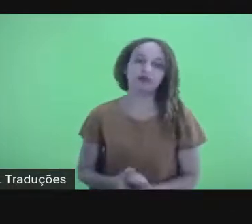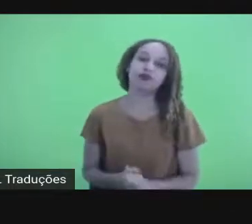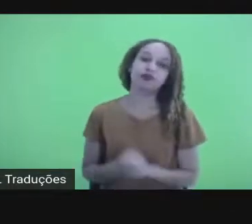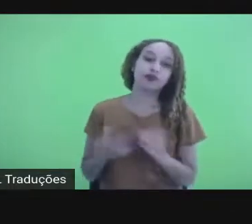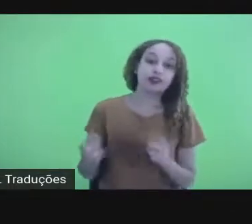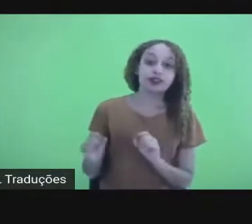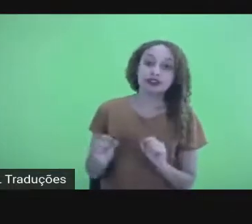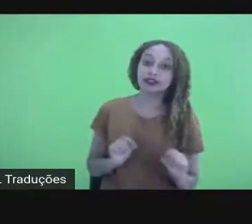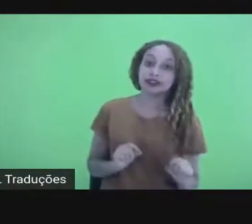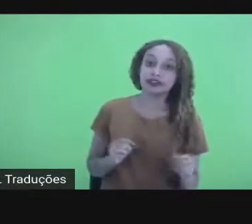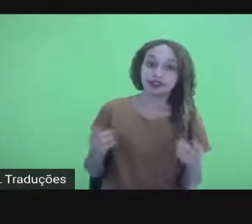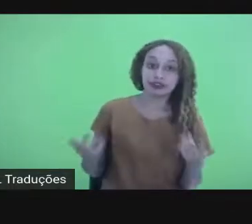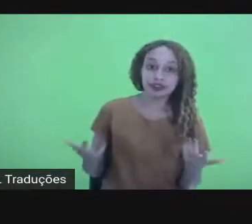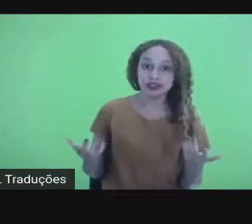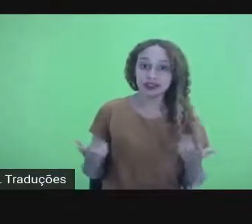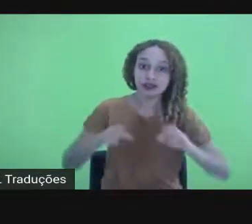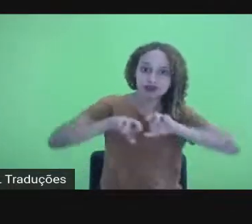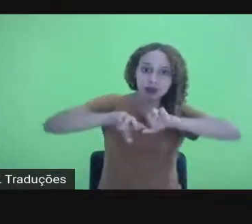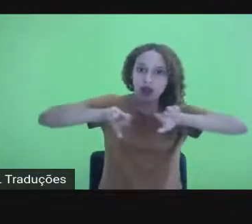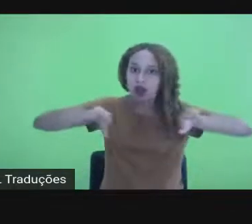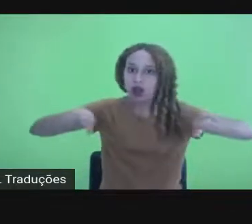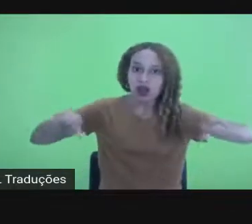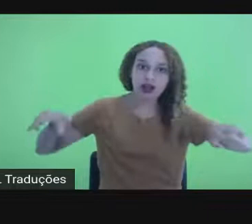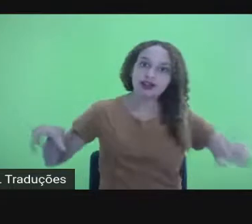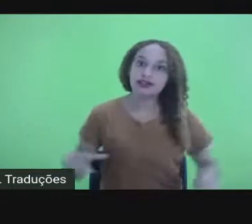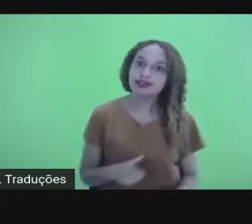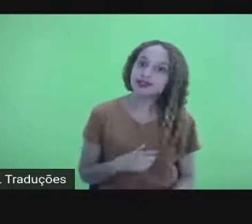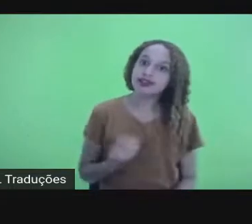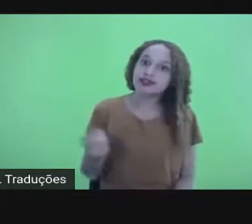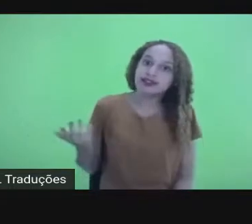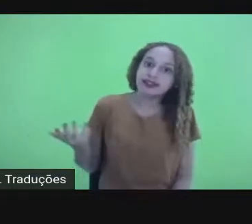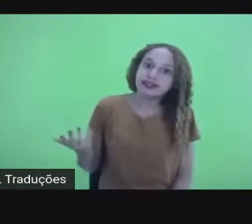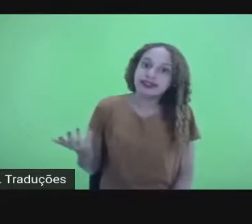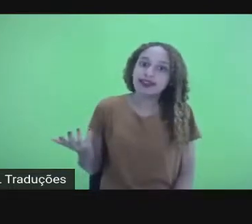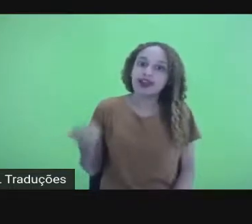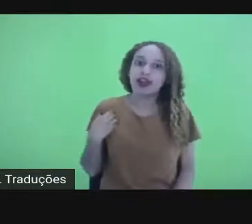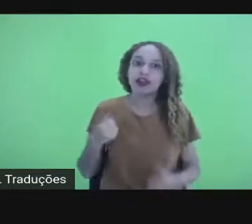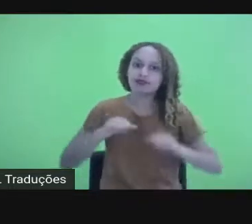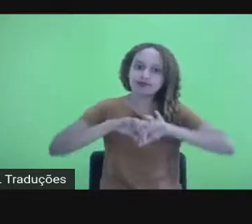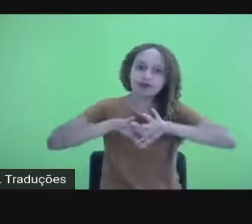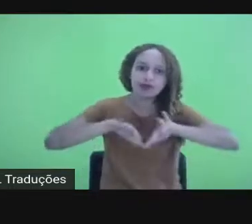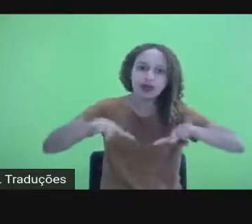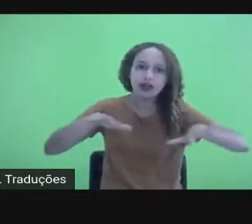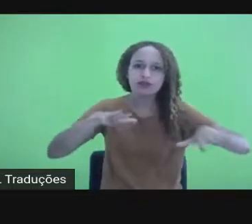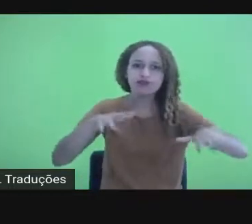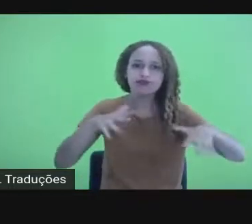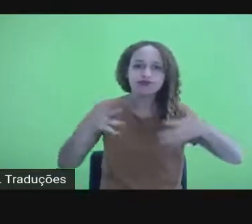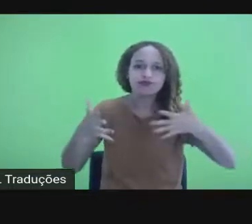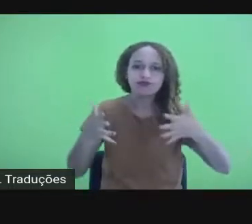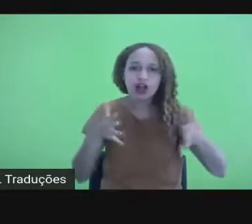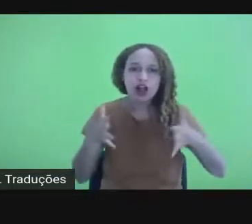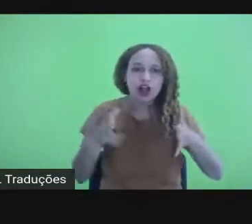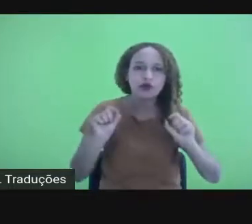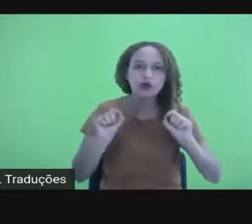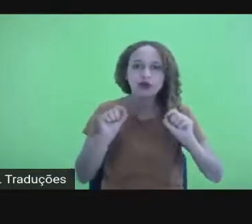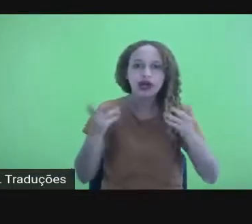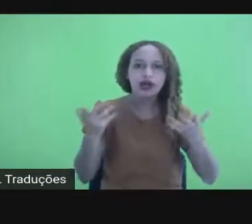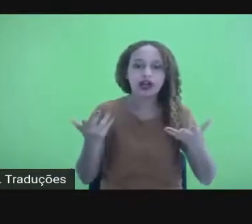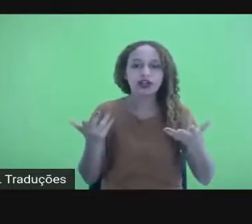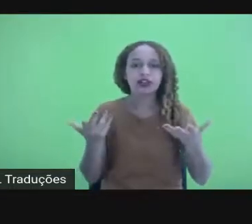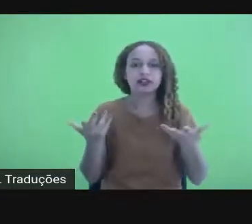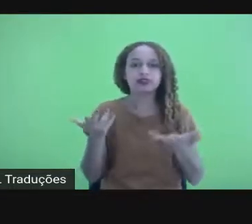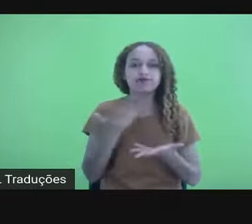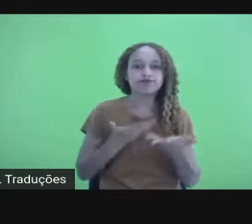Essa discrepância gritante, ela se alastra, se relaciona numa relação também interseccionalizada, quando